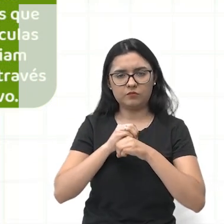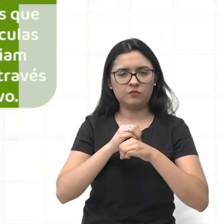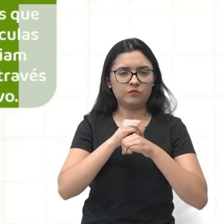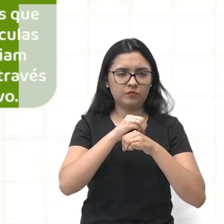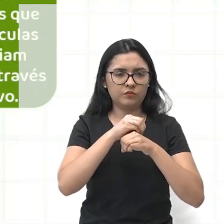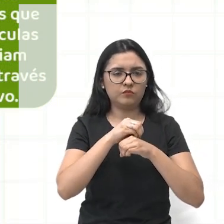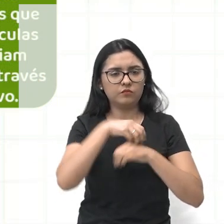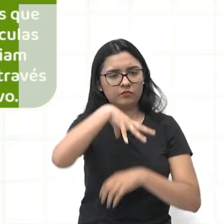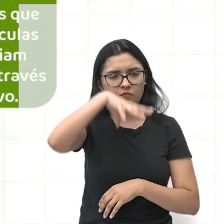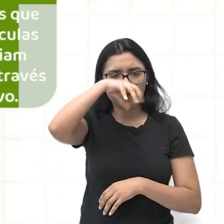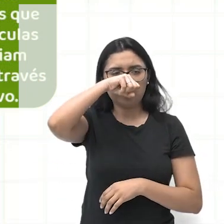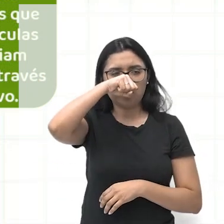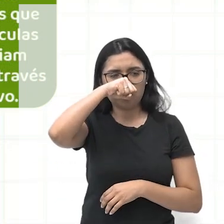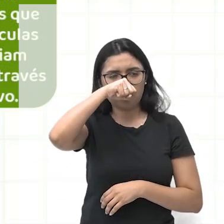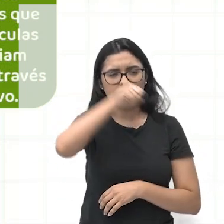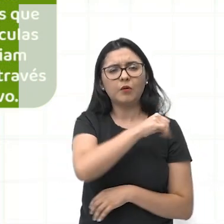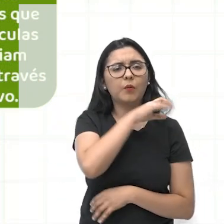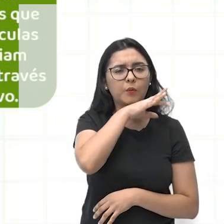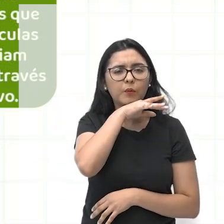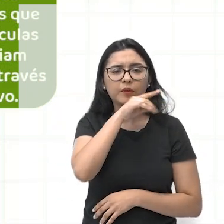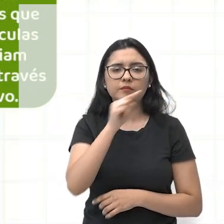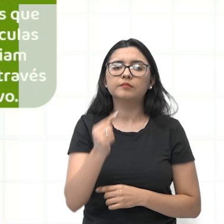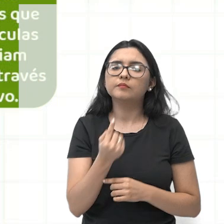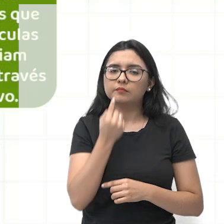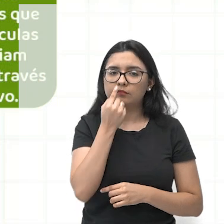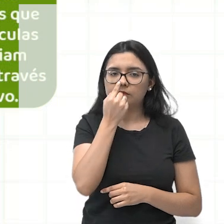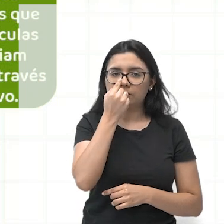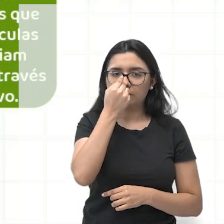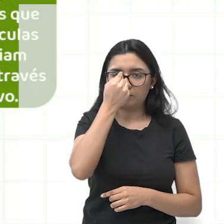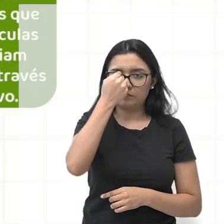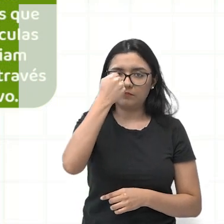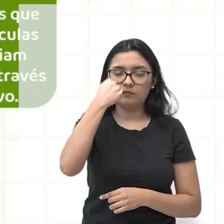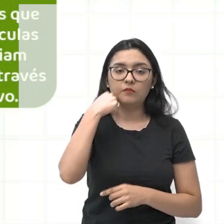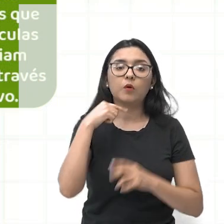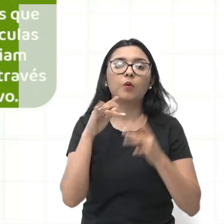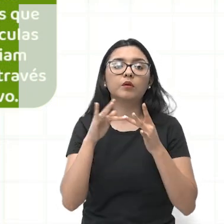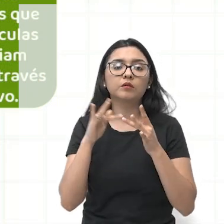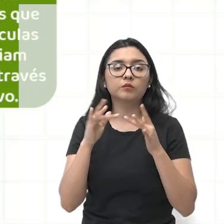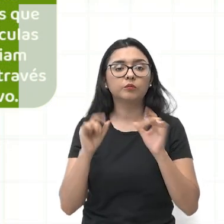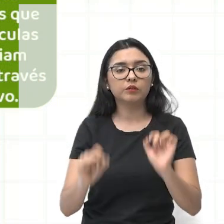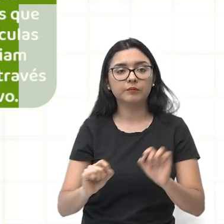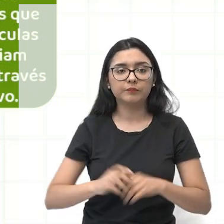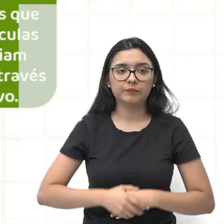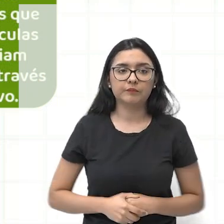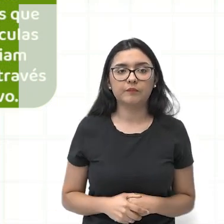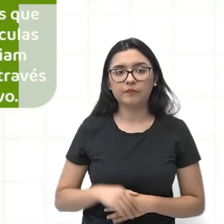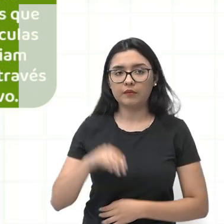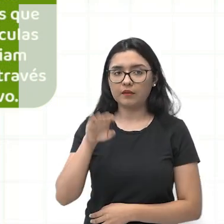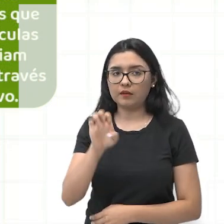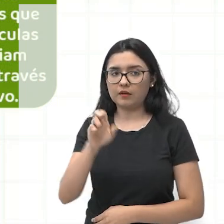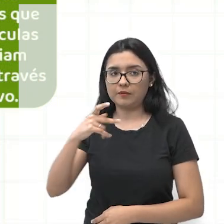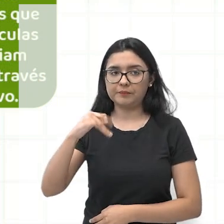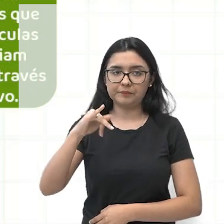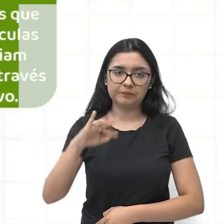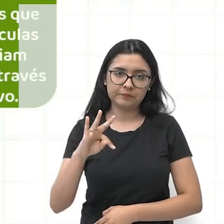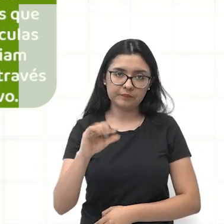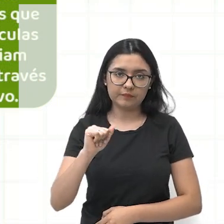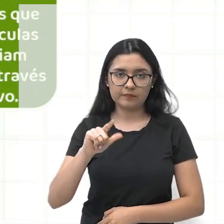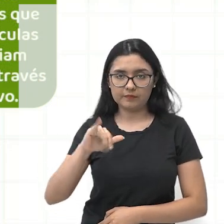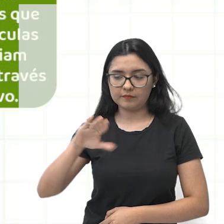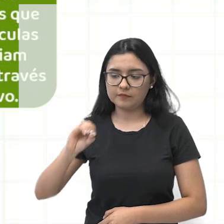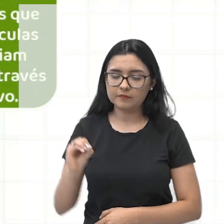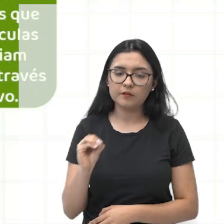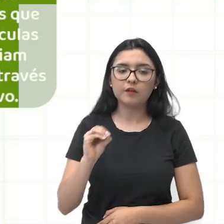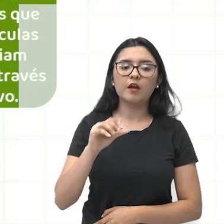odoríferas presentes no ar entram no nariz e ficam em contato com epitélio